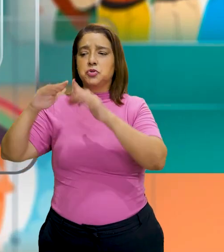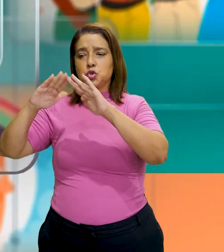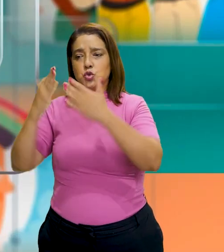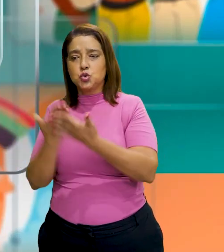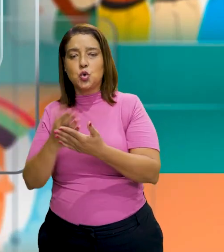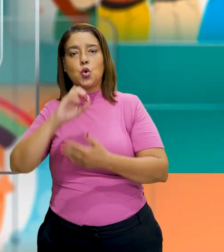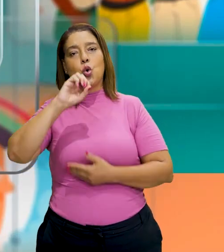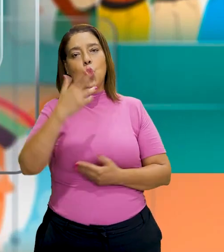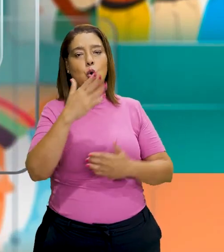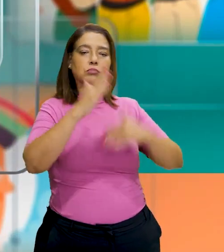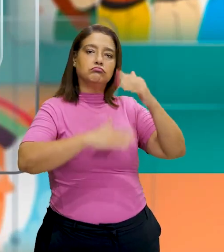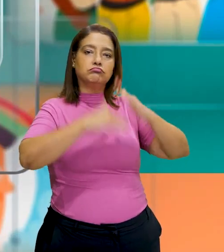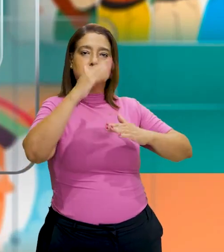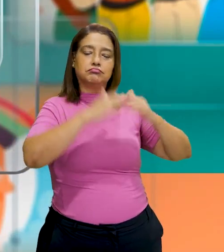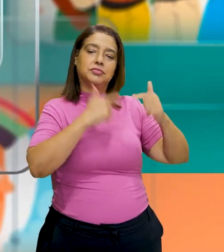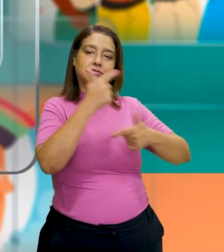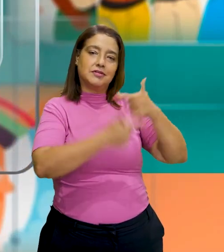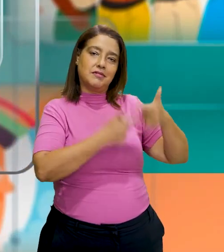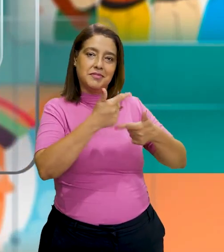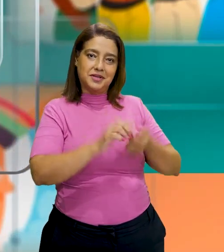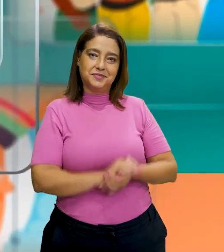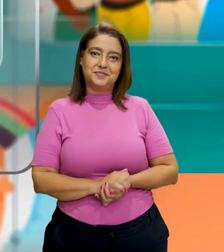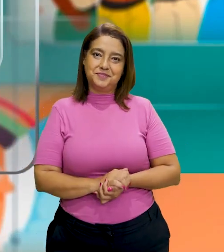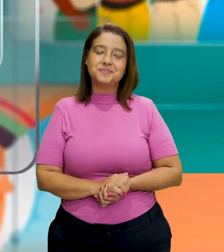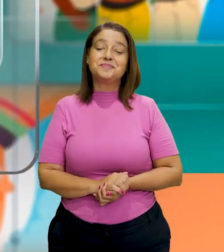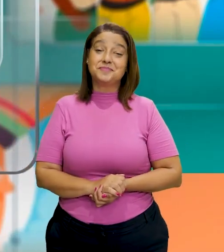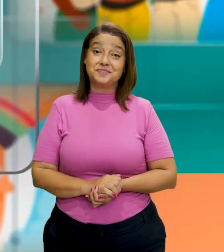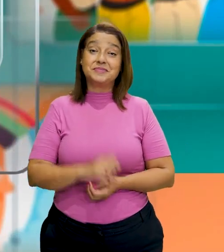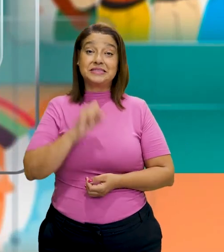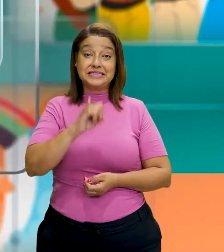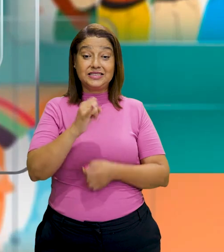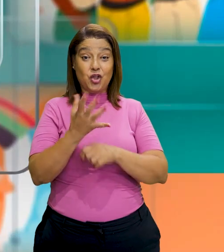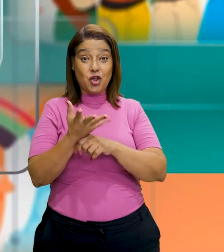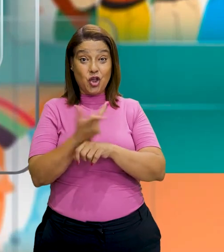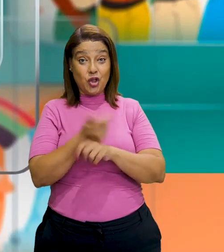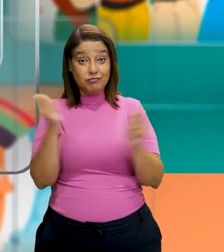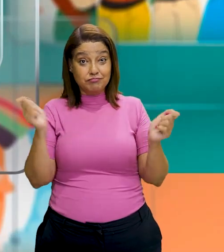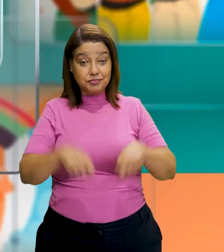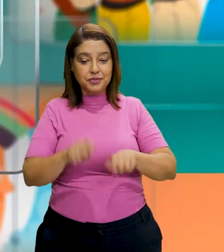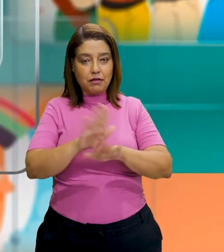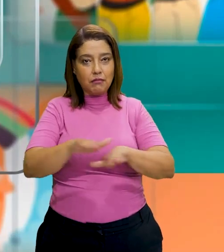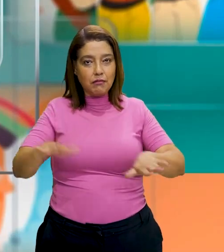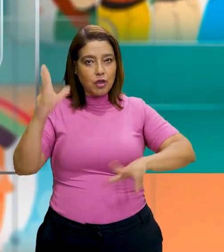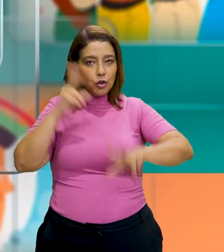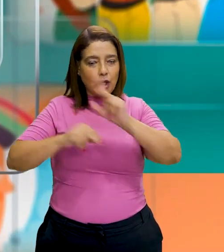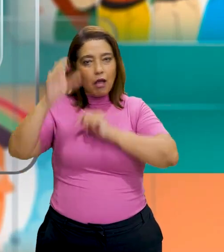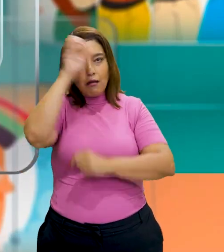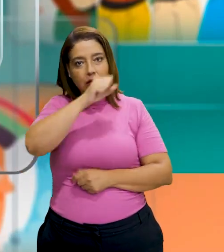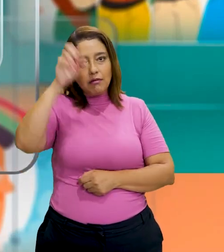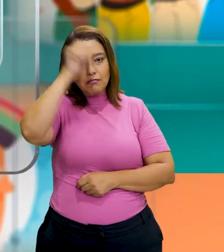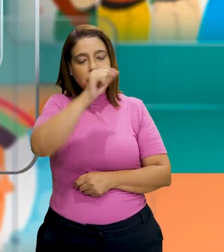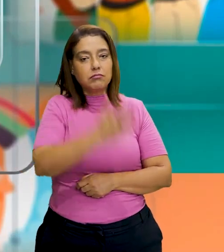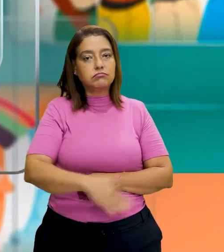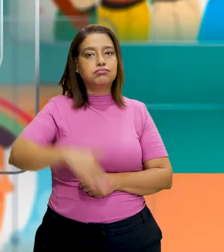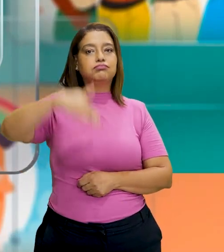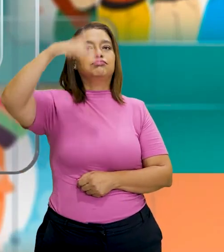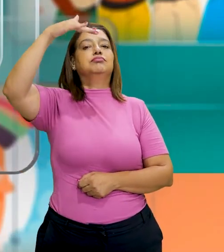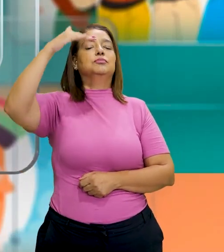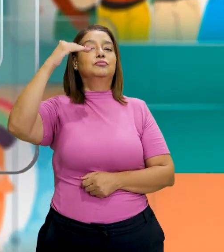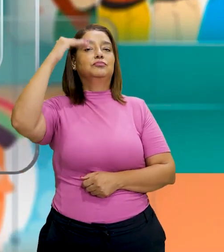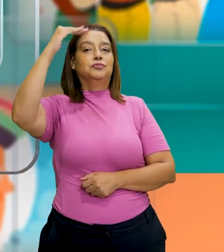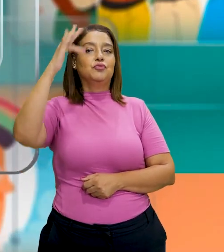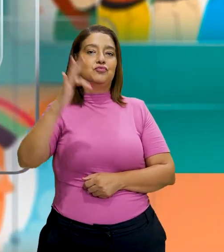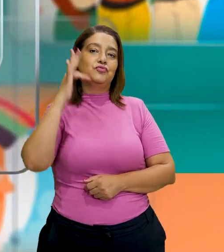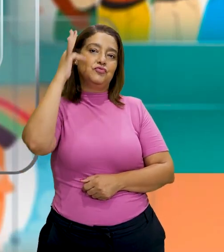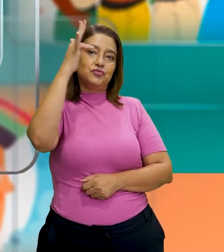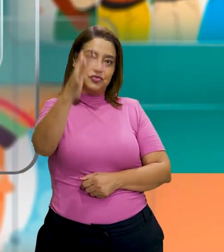em atividades escolares ou no ambiente profissional. Ao desenvolver essa competência em crianças e adolescentes,